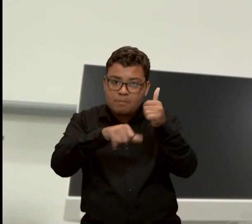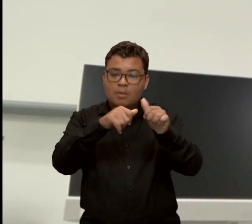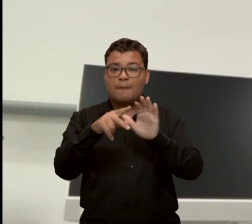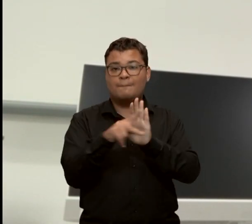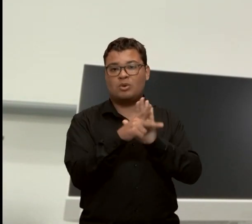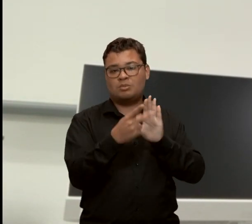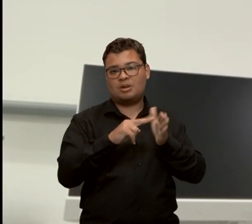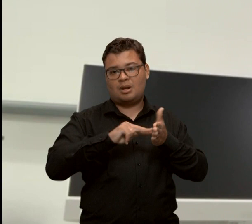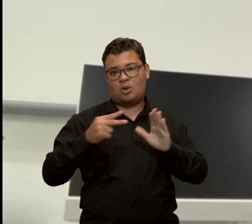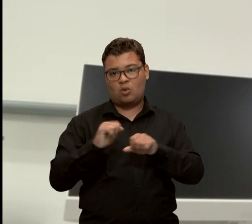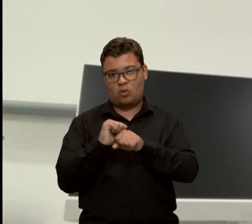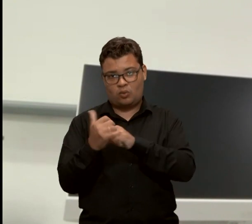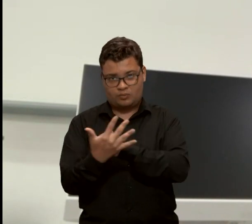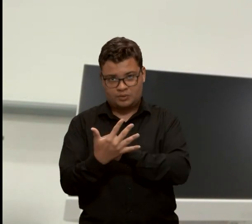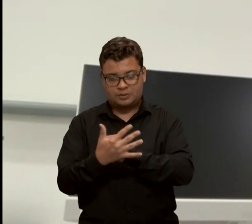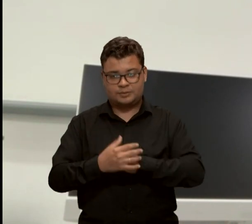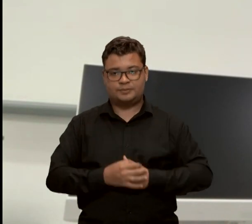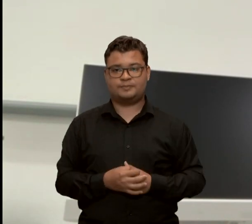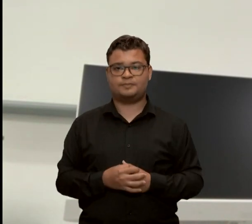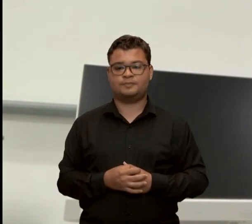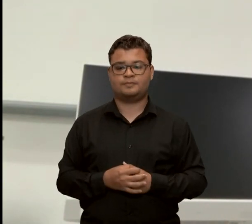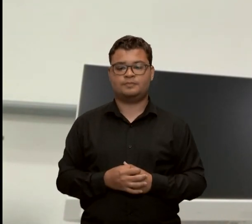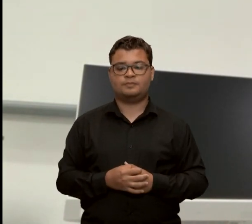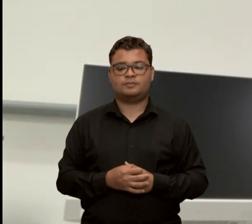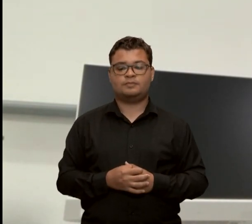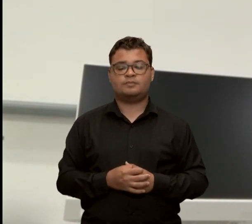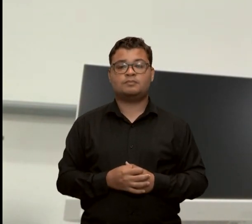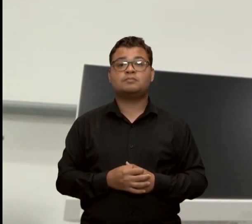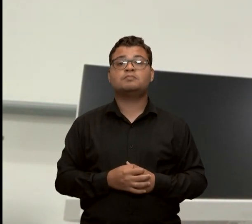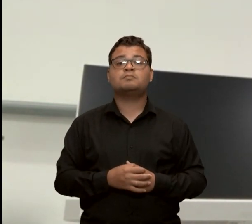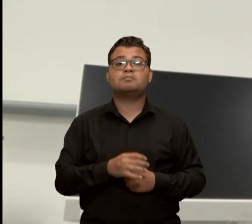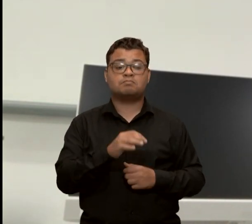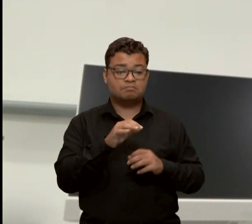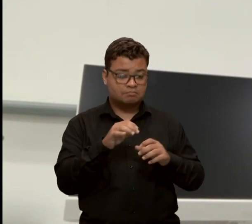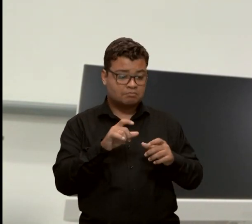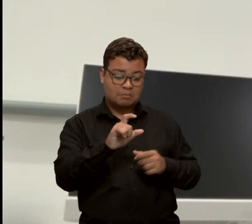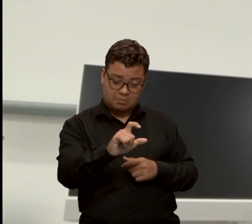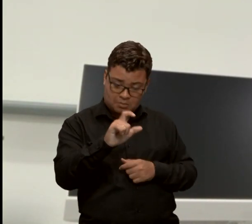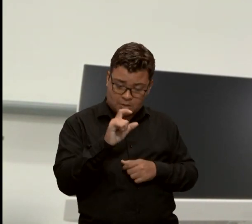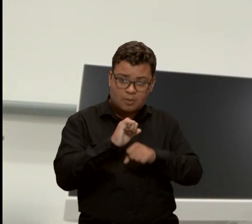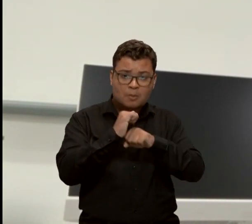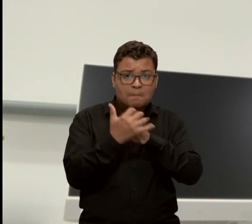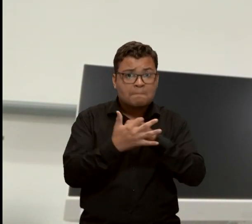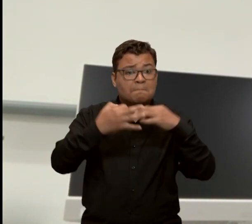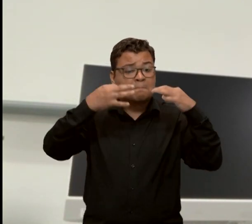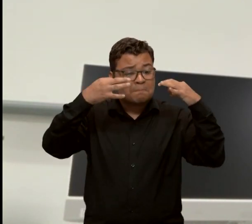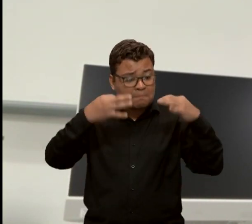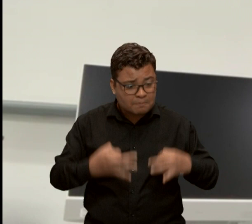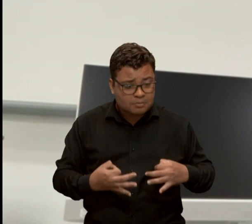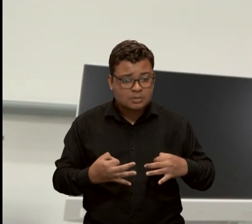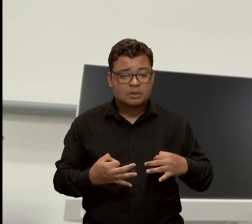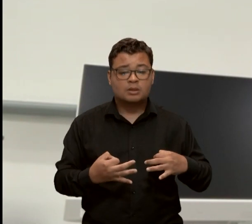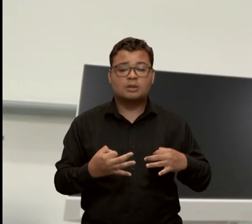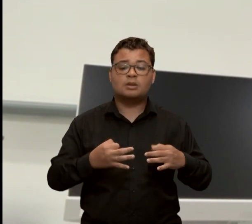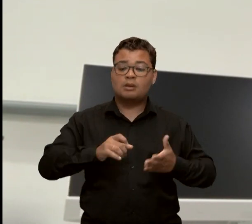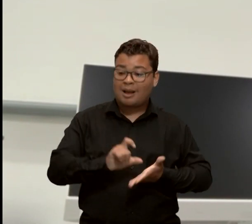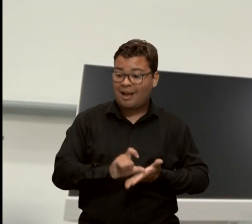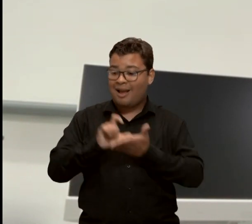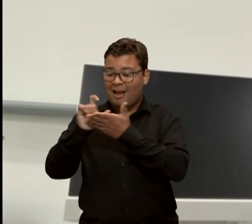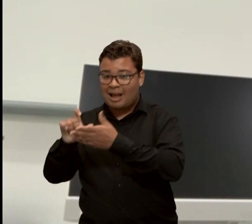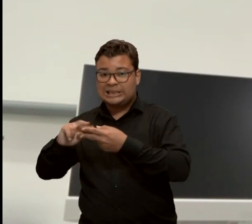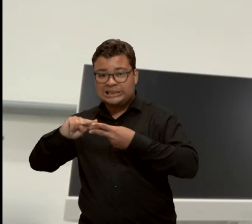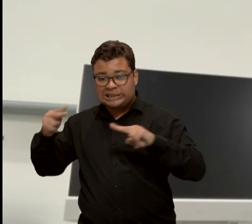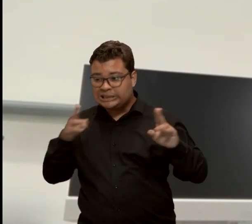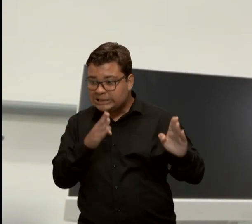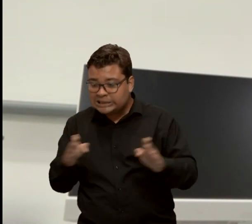variante. Assim, ao ser positivada a amostra para a Covid-19, antes de ser direcionada ao sequenciamento,